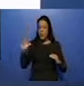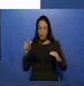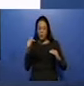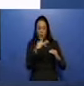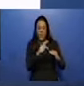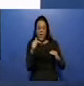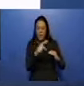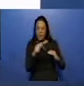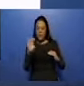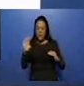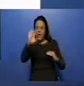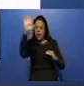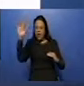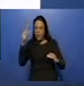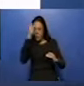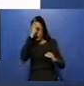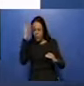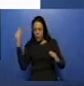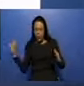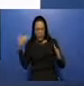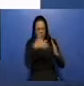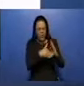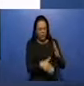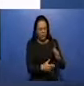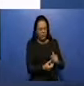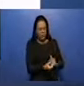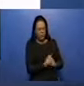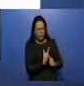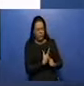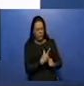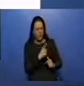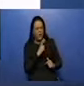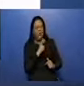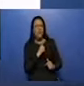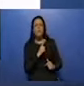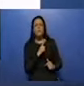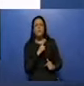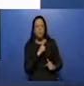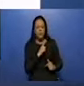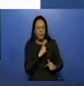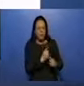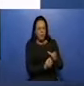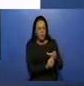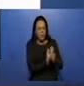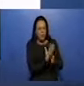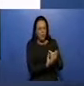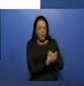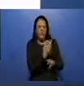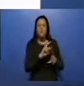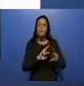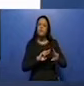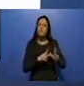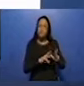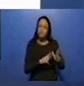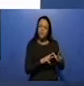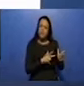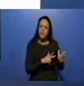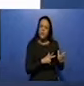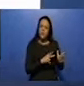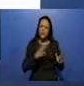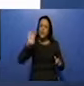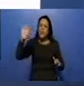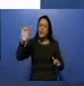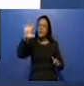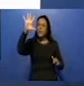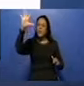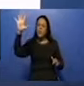chegaram aqui, eles estranharam porque existia aqui uma vegetação diferente da que existia no continente europeu.